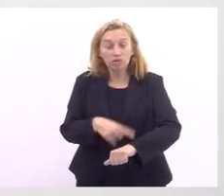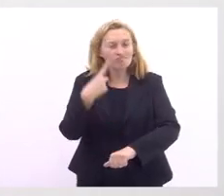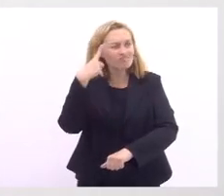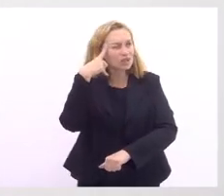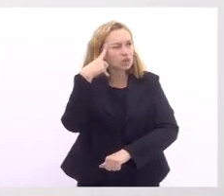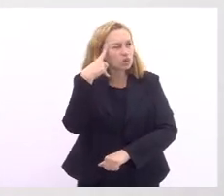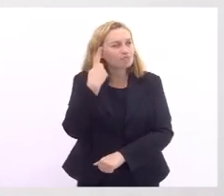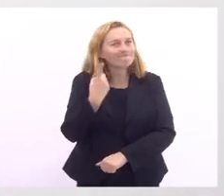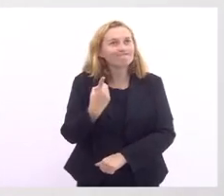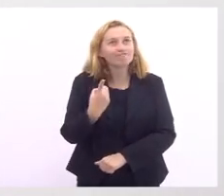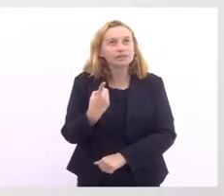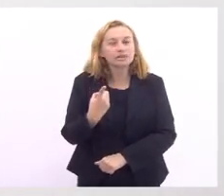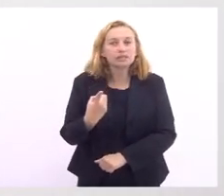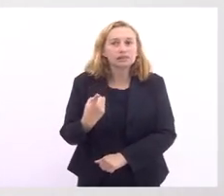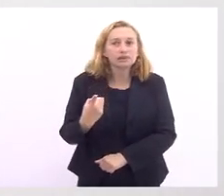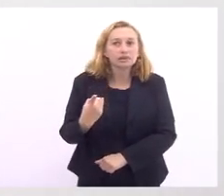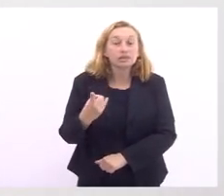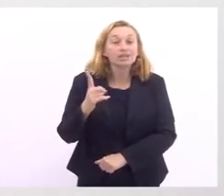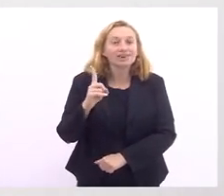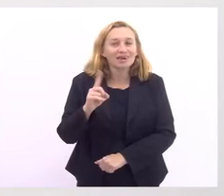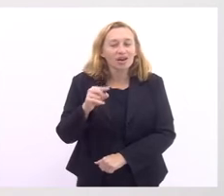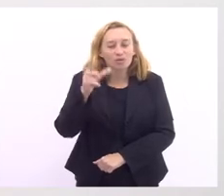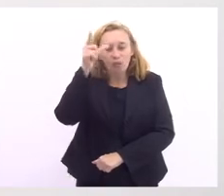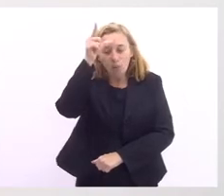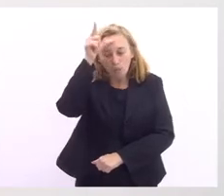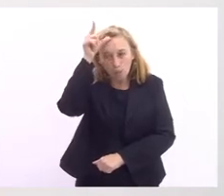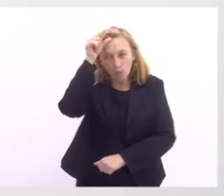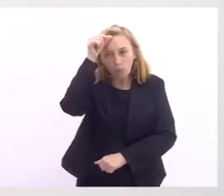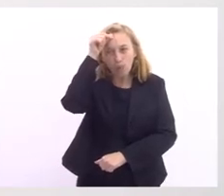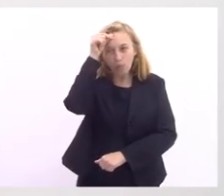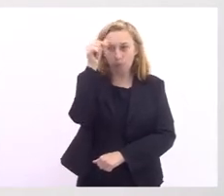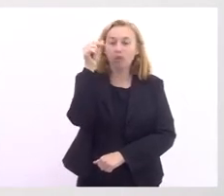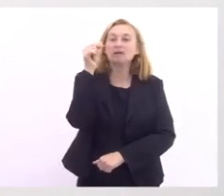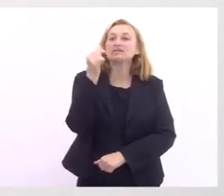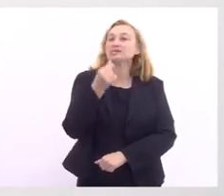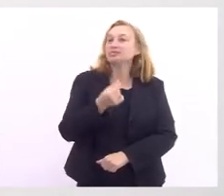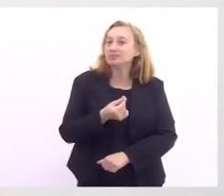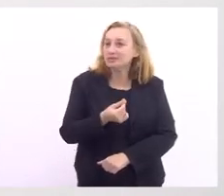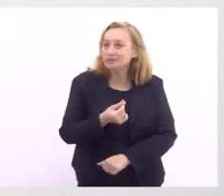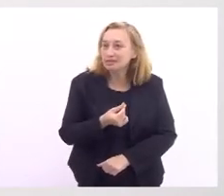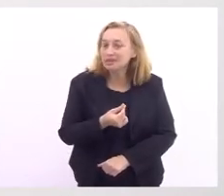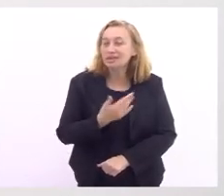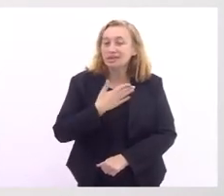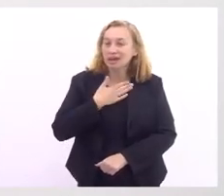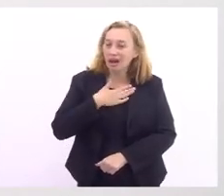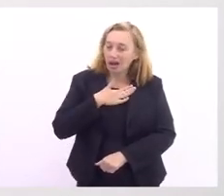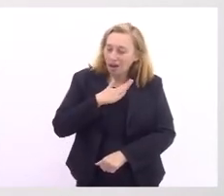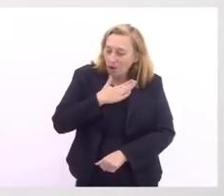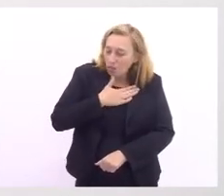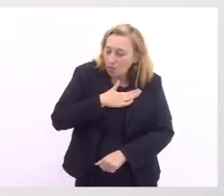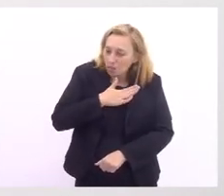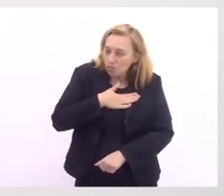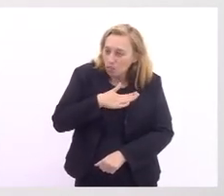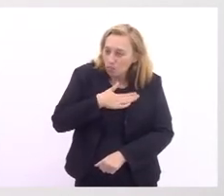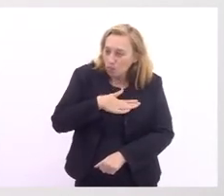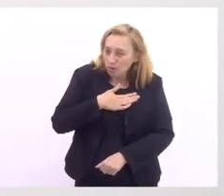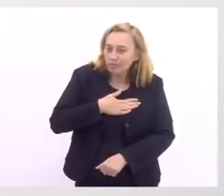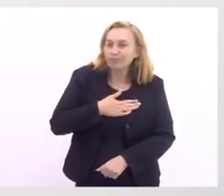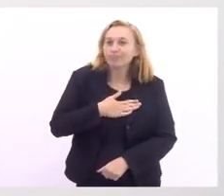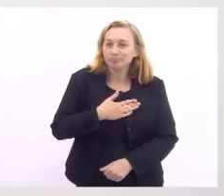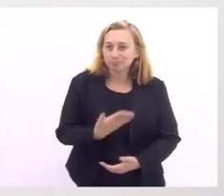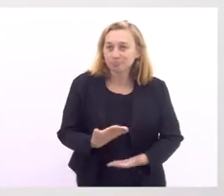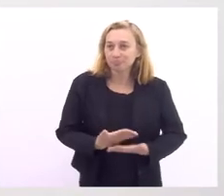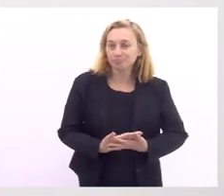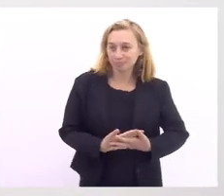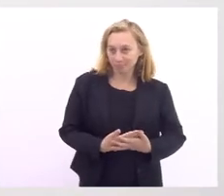gente pensou é um refresco né é um alívio é uma Talento é o afeto né